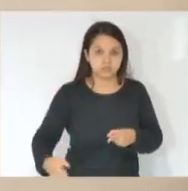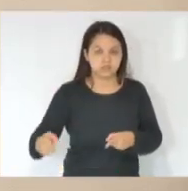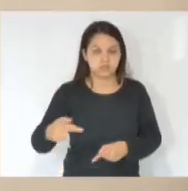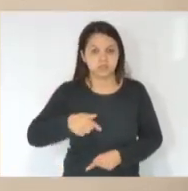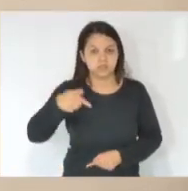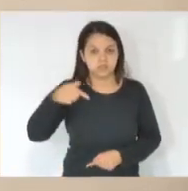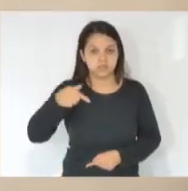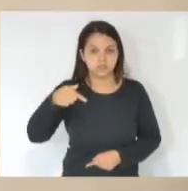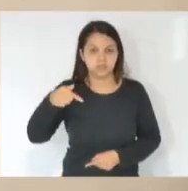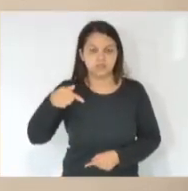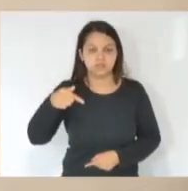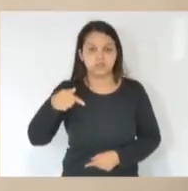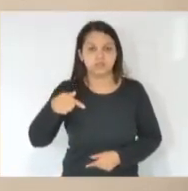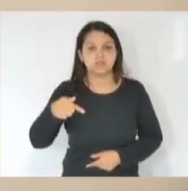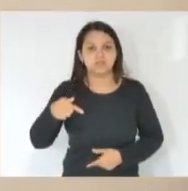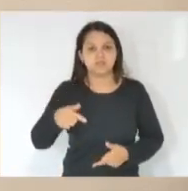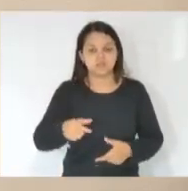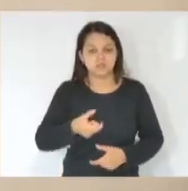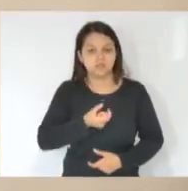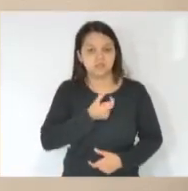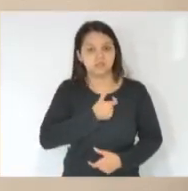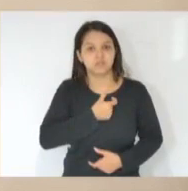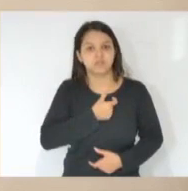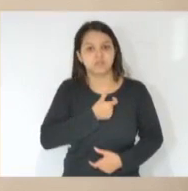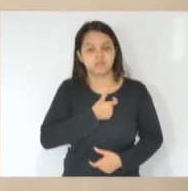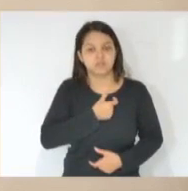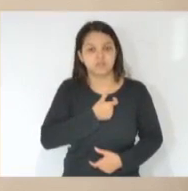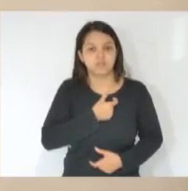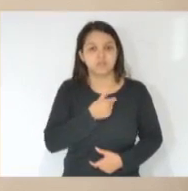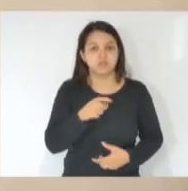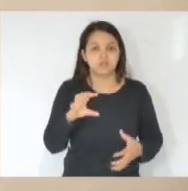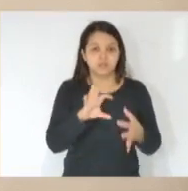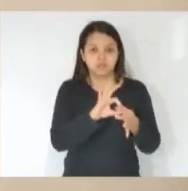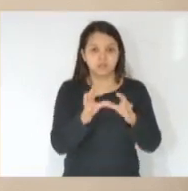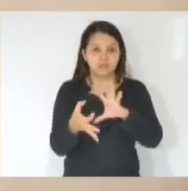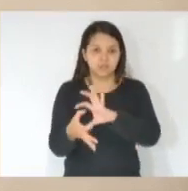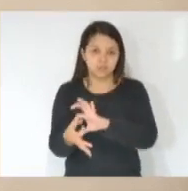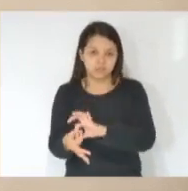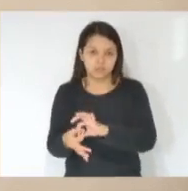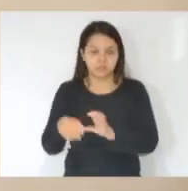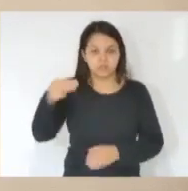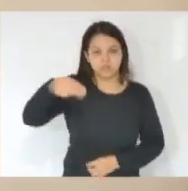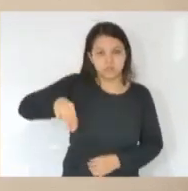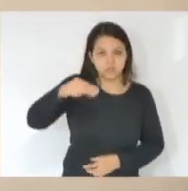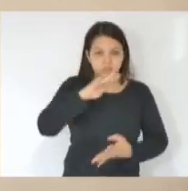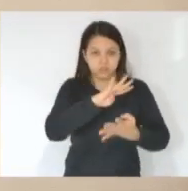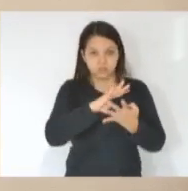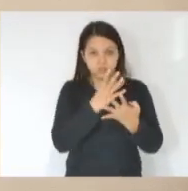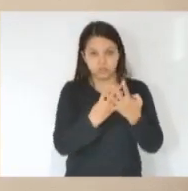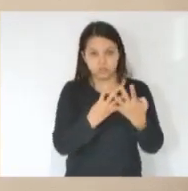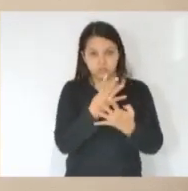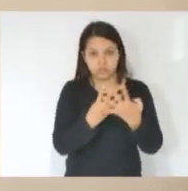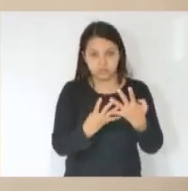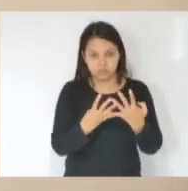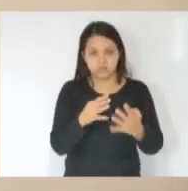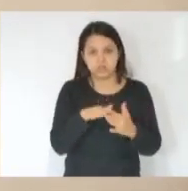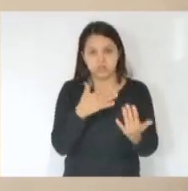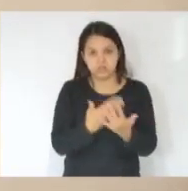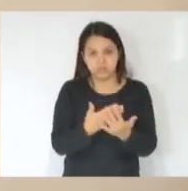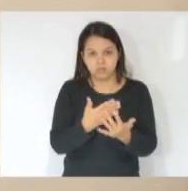de ouro na Olimpíada Brasileira de Matemática das Escolas Públicas. Em discussão, não havendo que queira discutir, em votação,